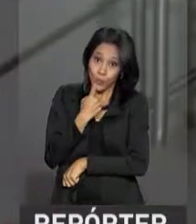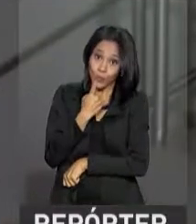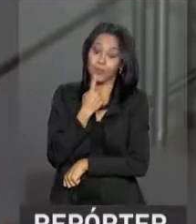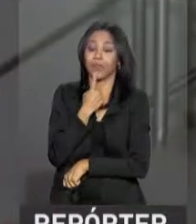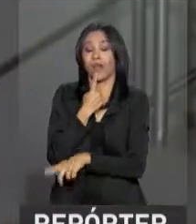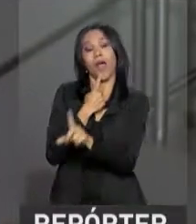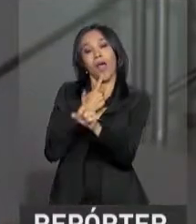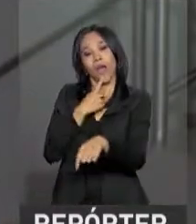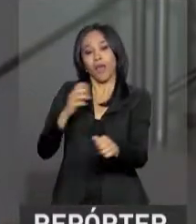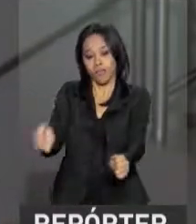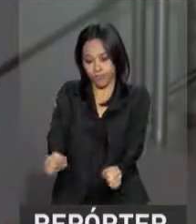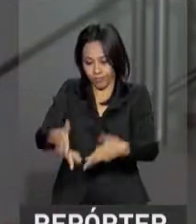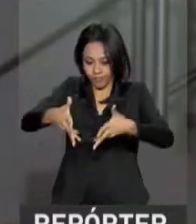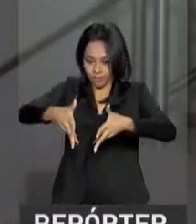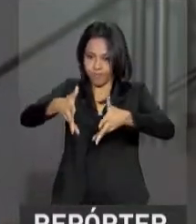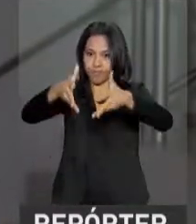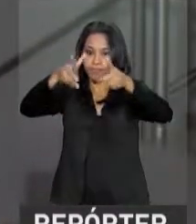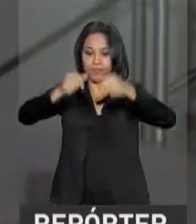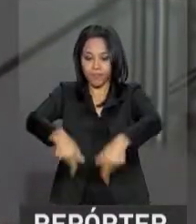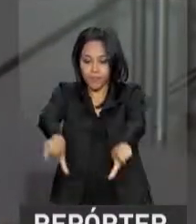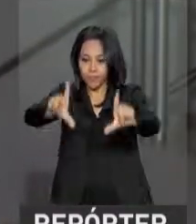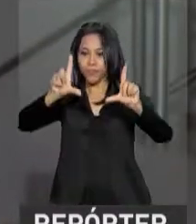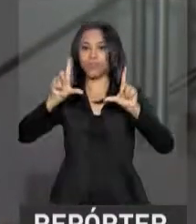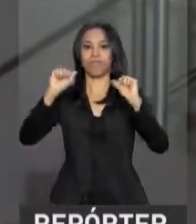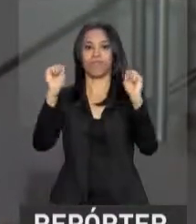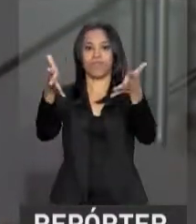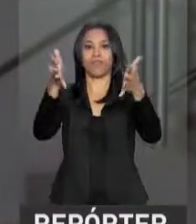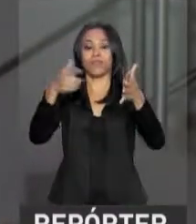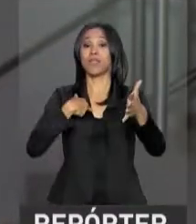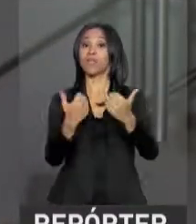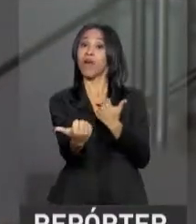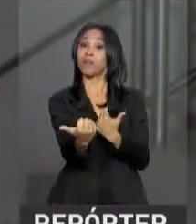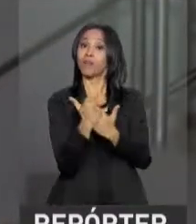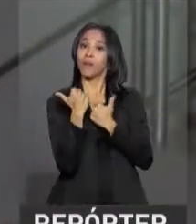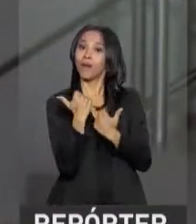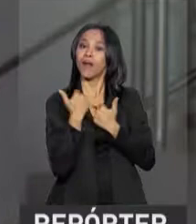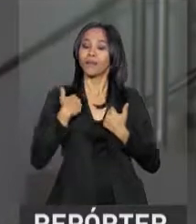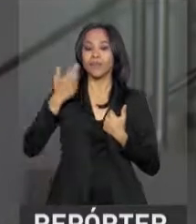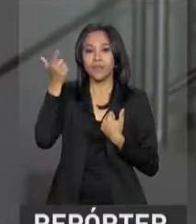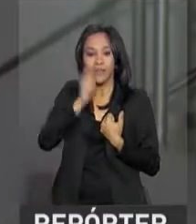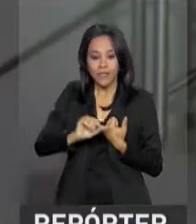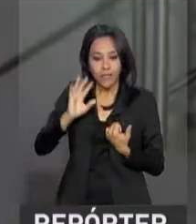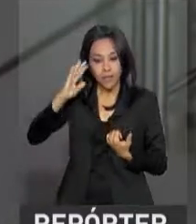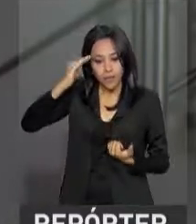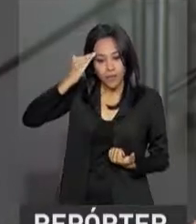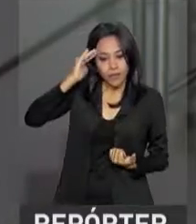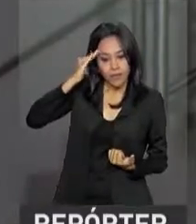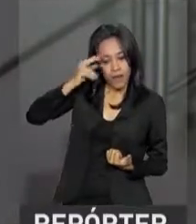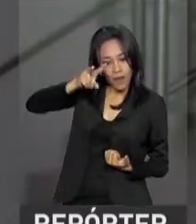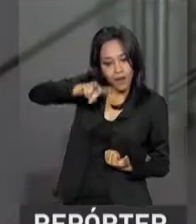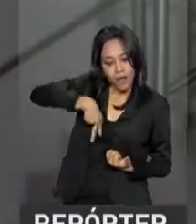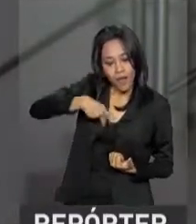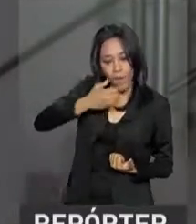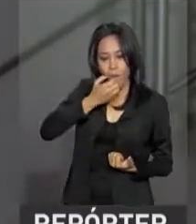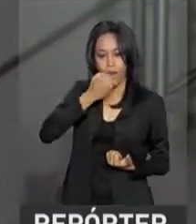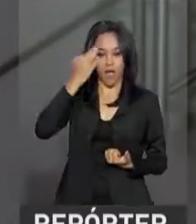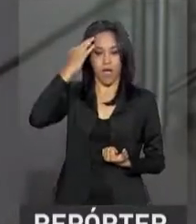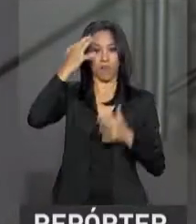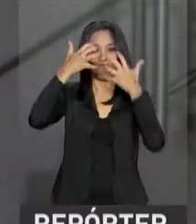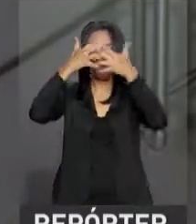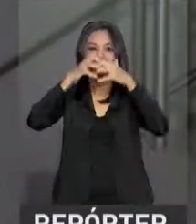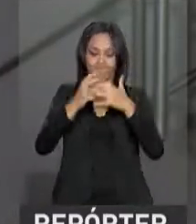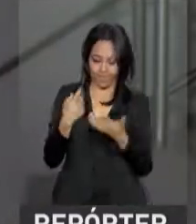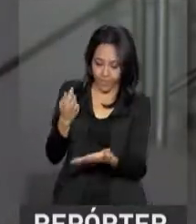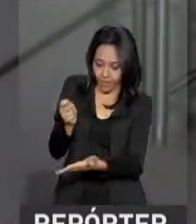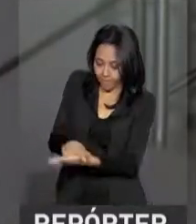a videoprova, por exemplo, auxilia que ele possa realmente enxergar, ver, ler, interpretar a prova